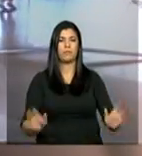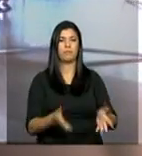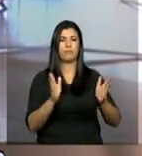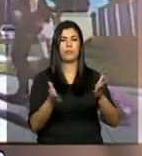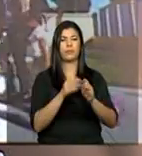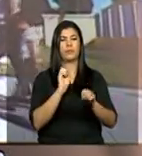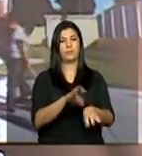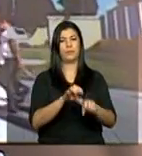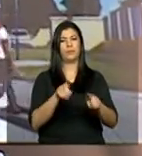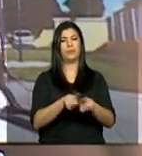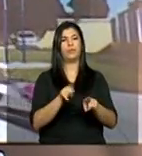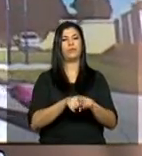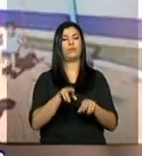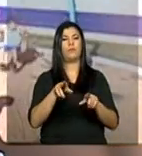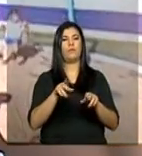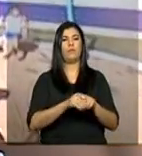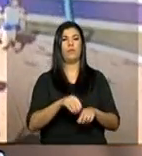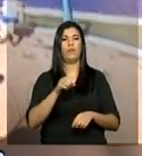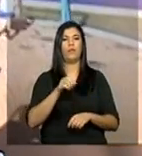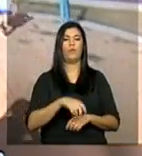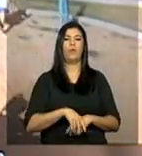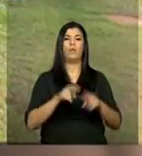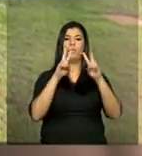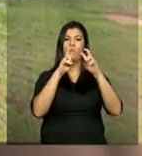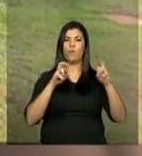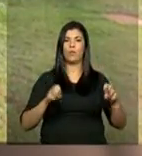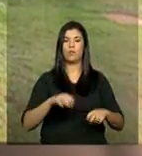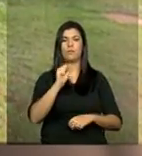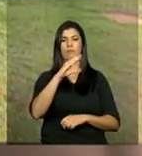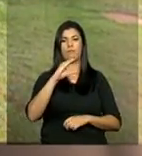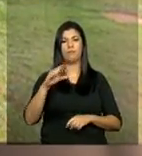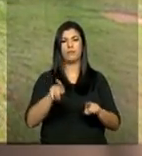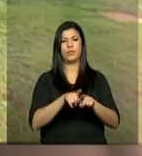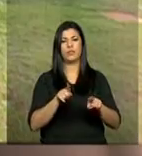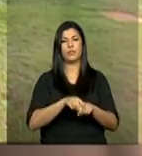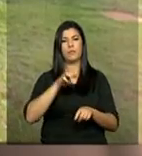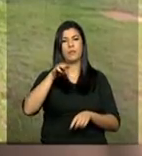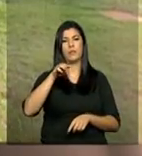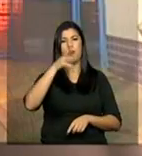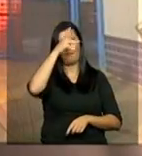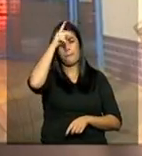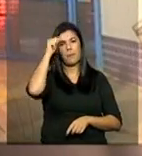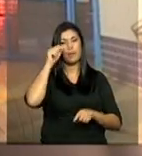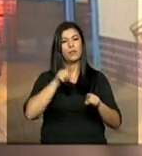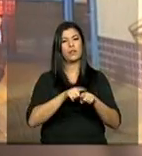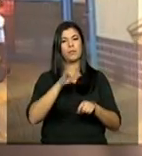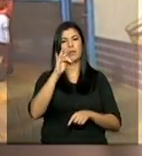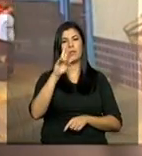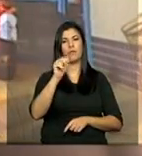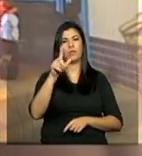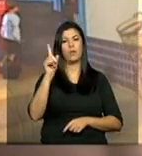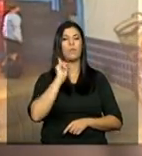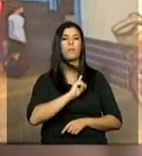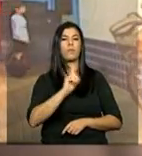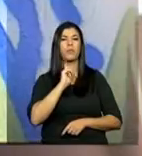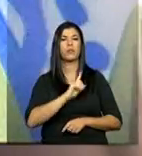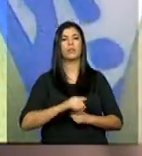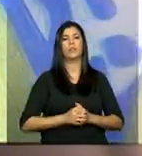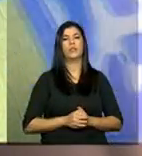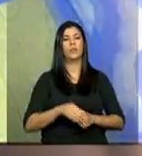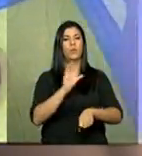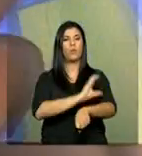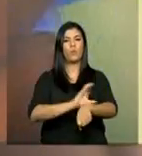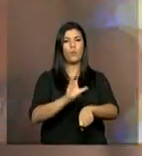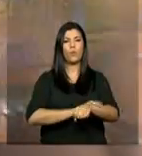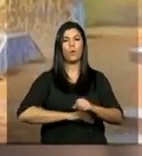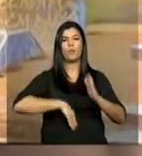básico, assim como em Florianópolis, Santa Catarina, Maracaju, Mato Grosso do Sul e Frutal, Minas Gerais. Cursos